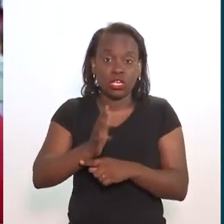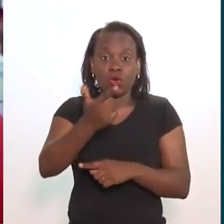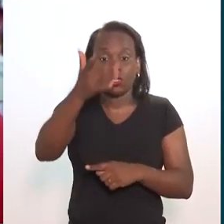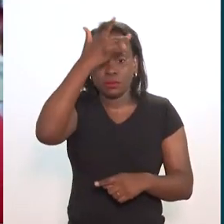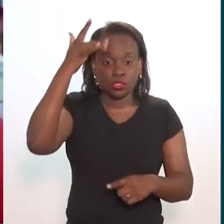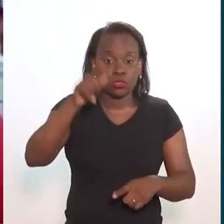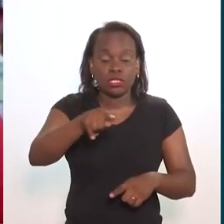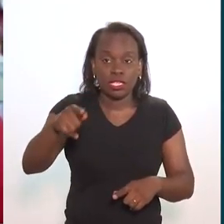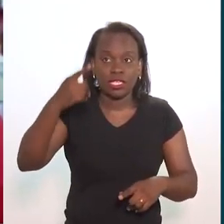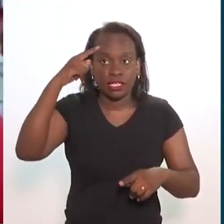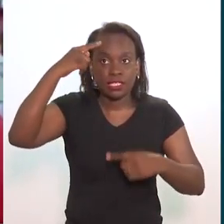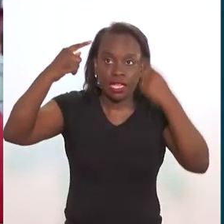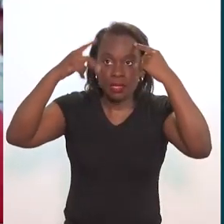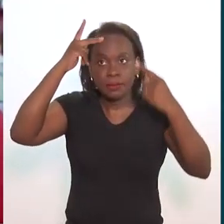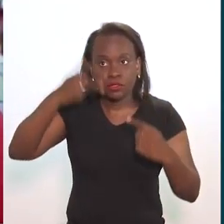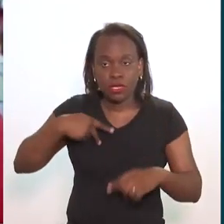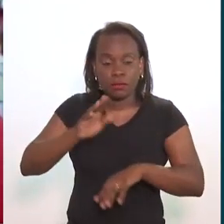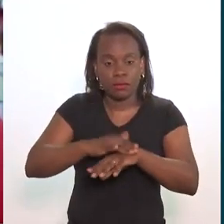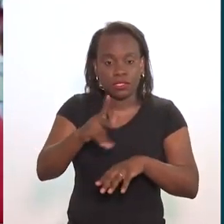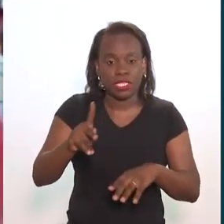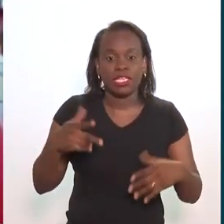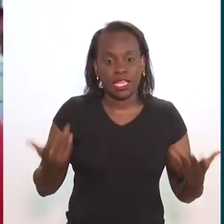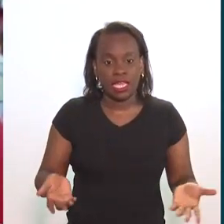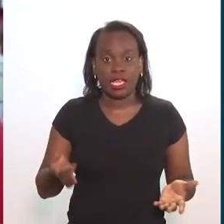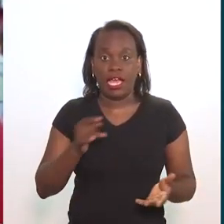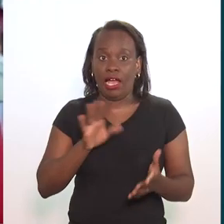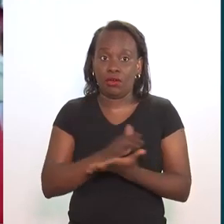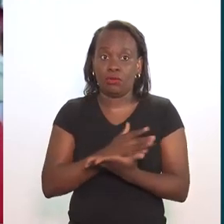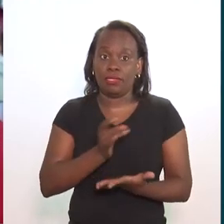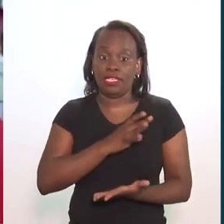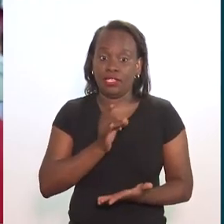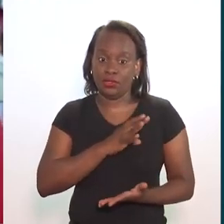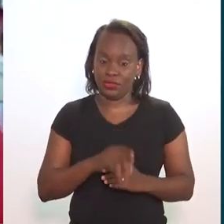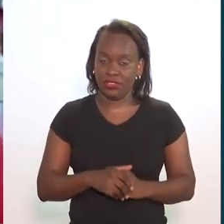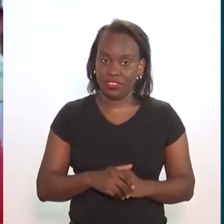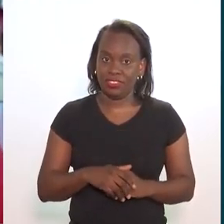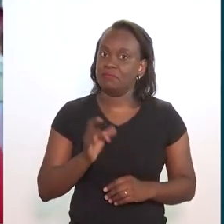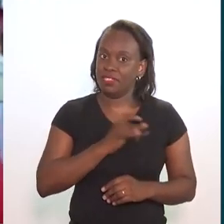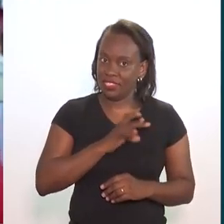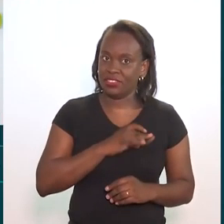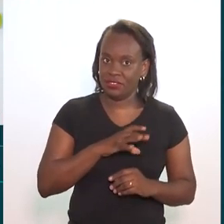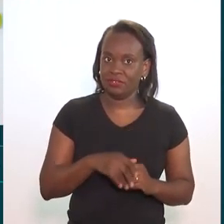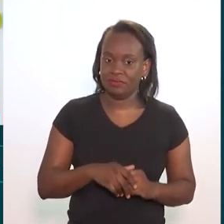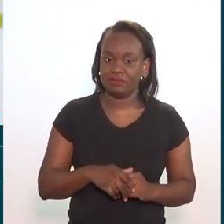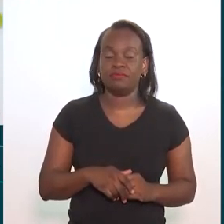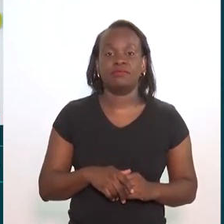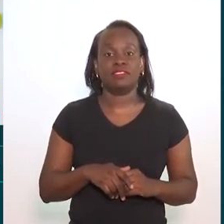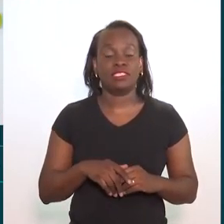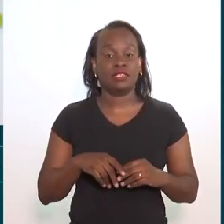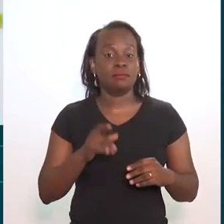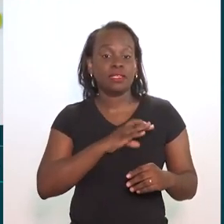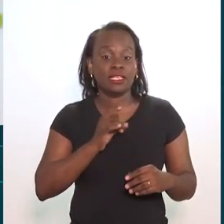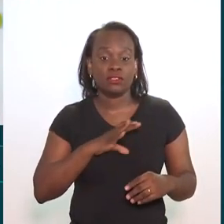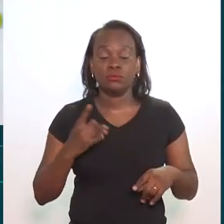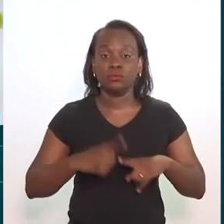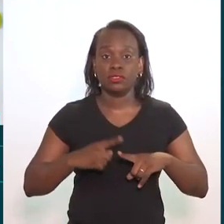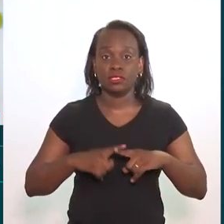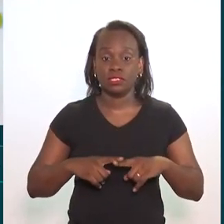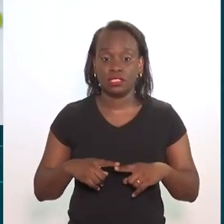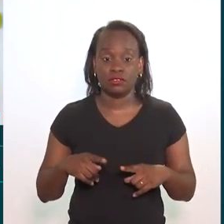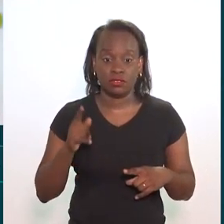e ajudando outras pessoas a terem suas próprias ideias. E isso dá muito medo, né? Isso dá muito medo. Dá muito